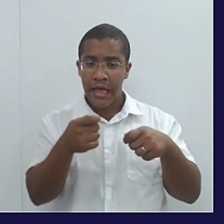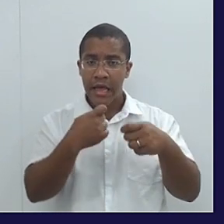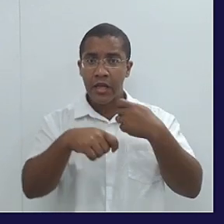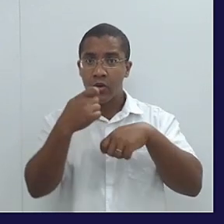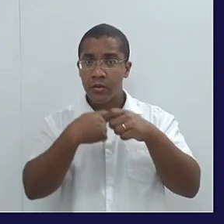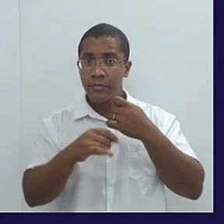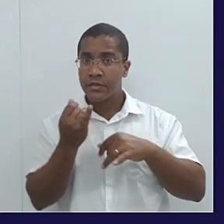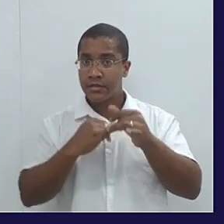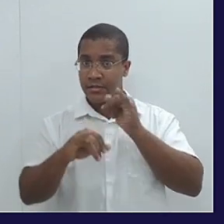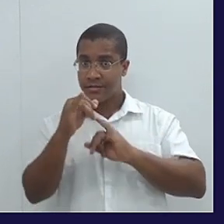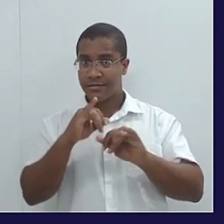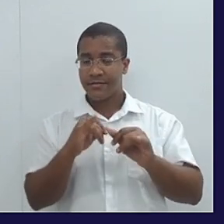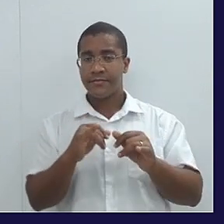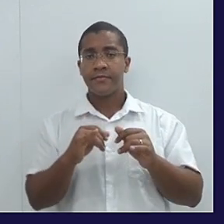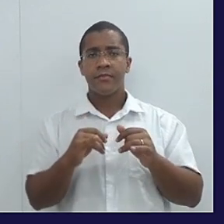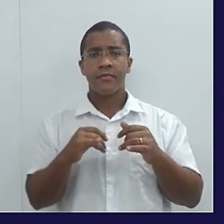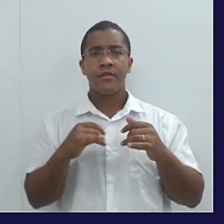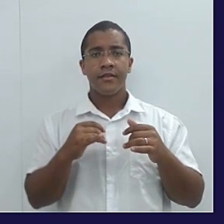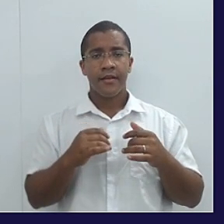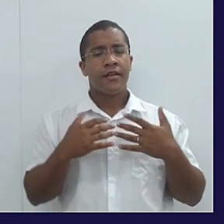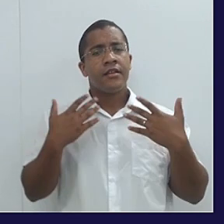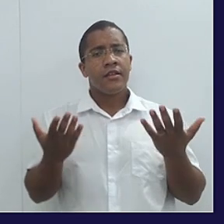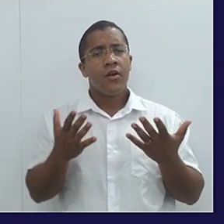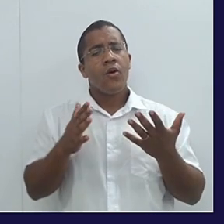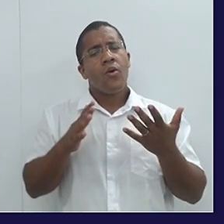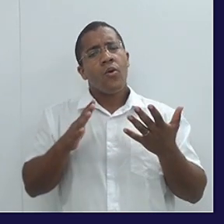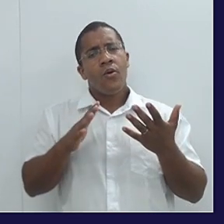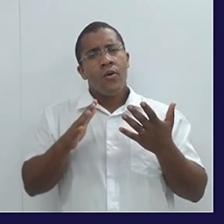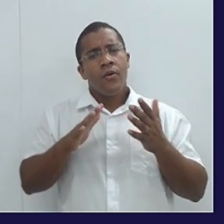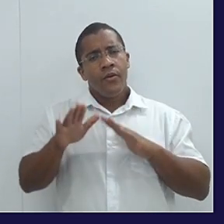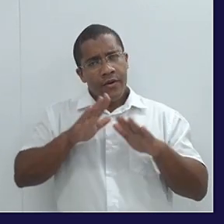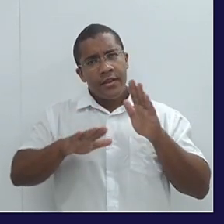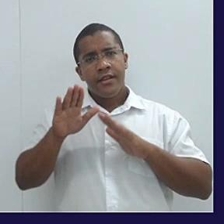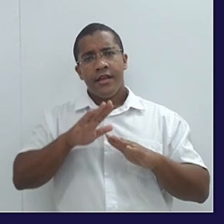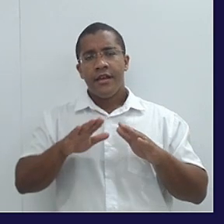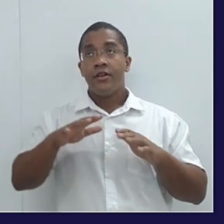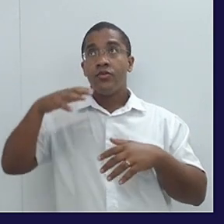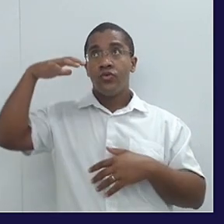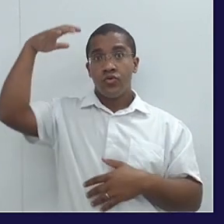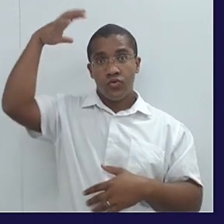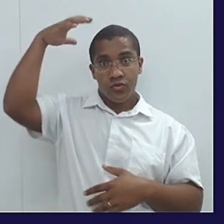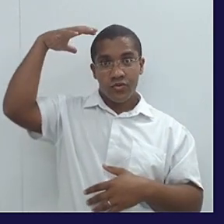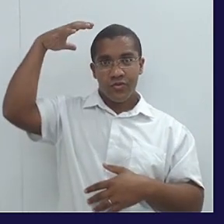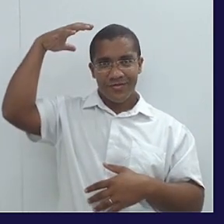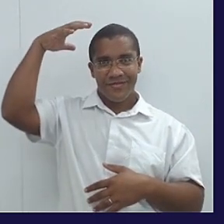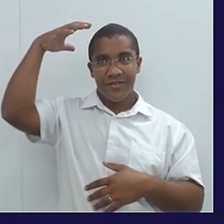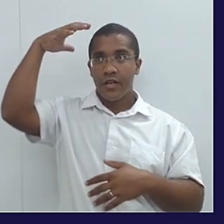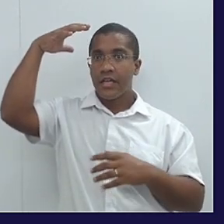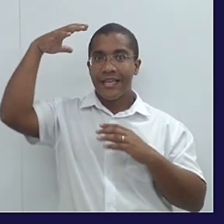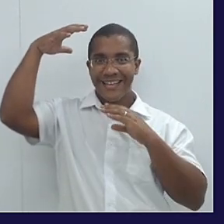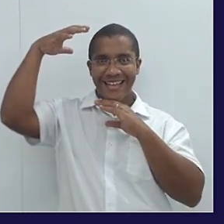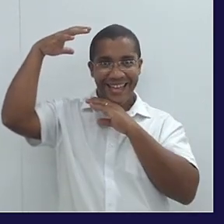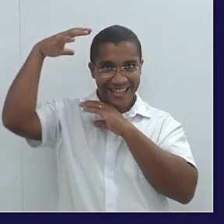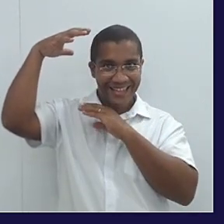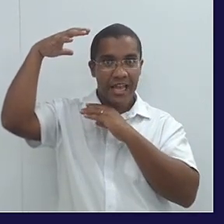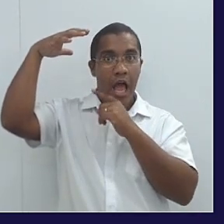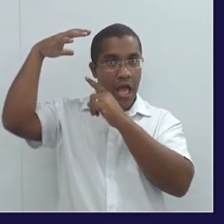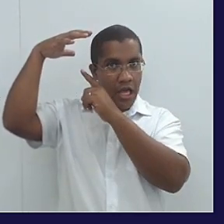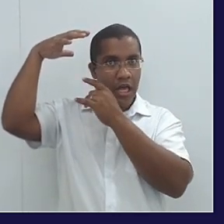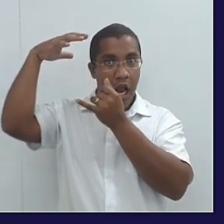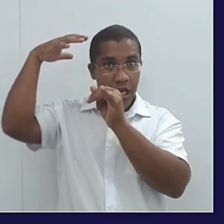se economizar energia elétrica. Então, cuidado com os chuveiros elétricos e as